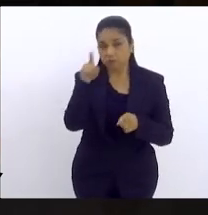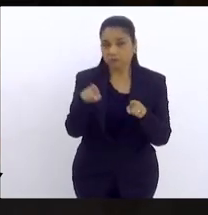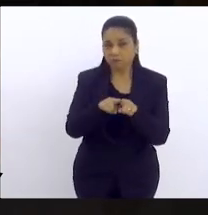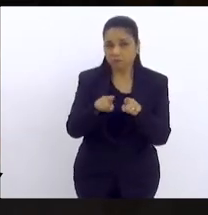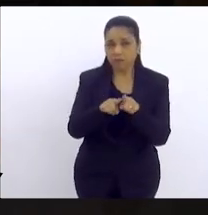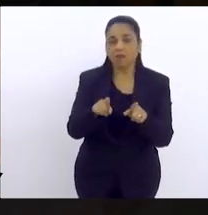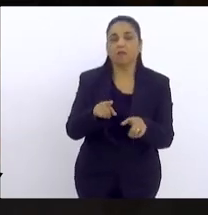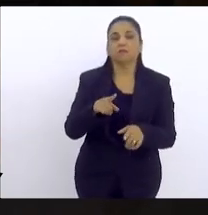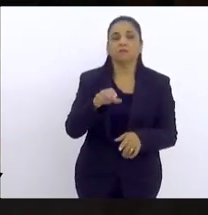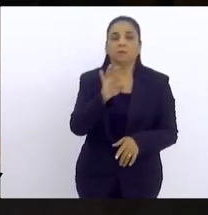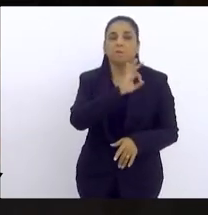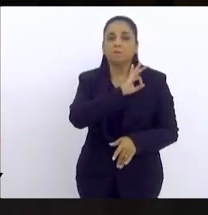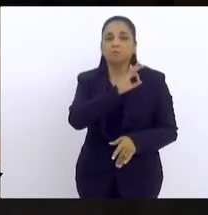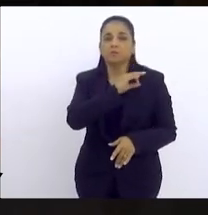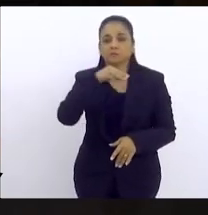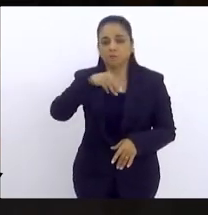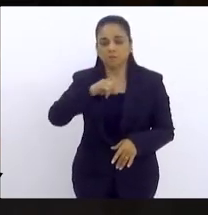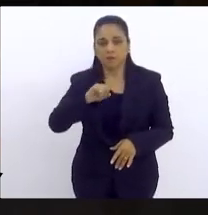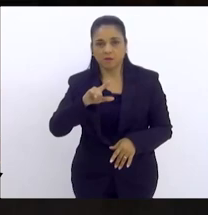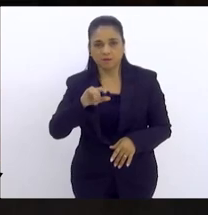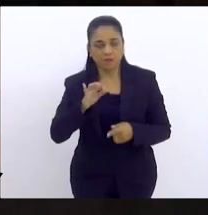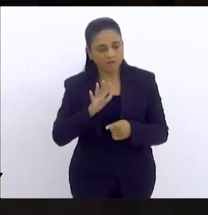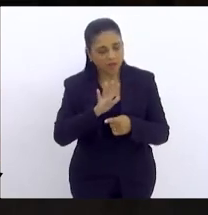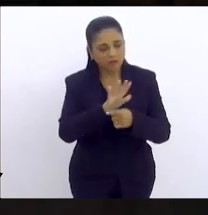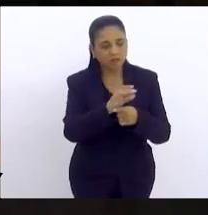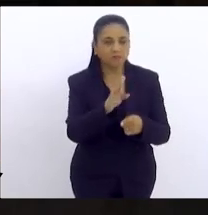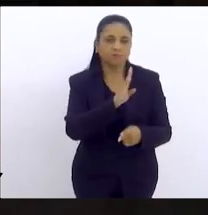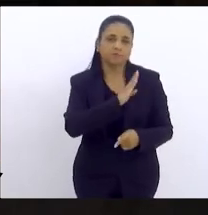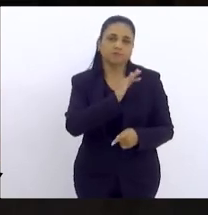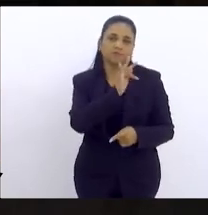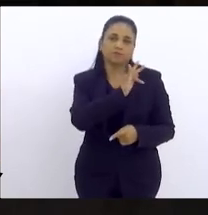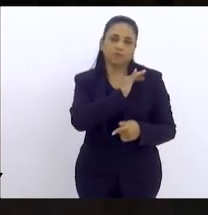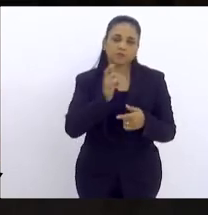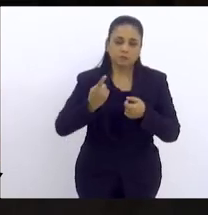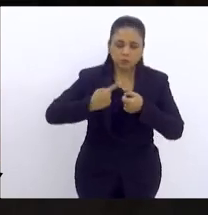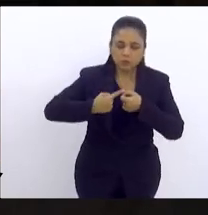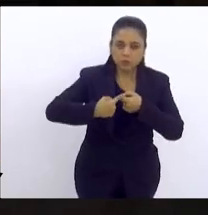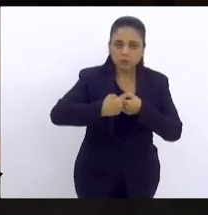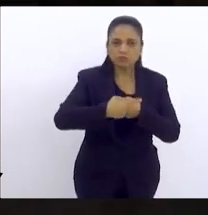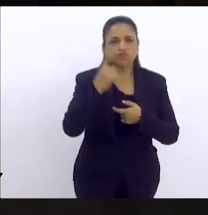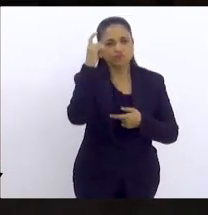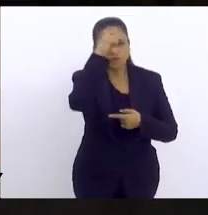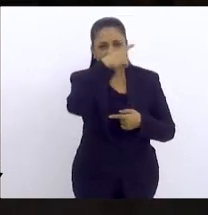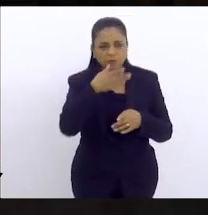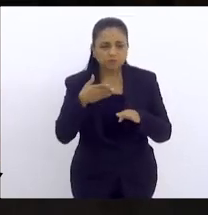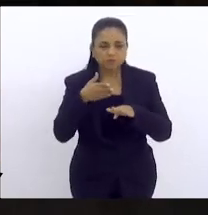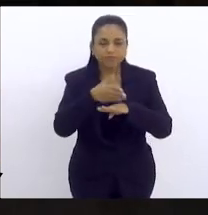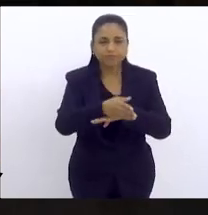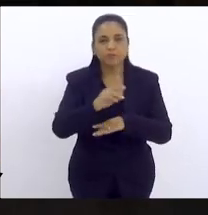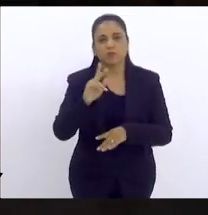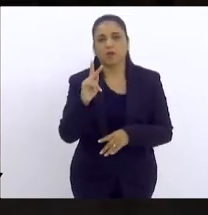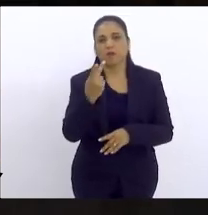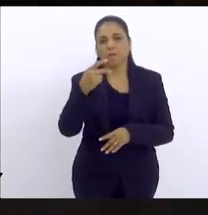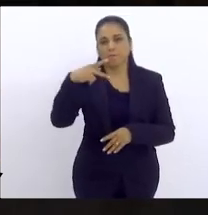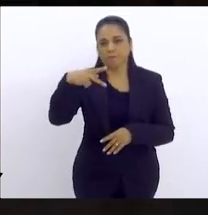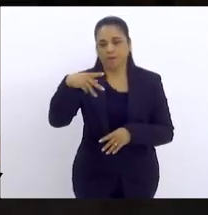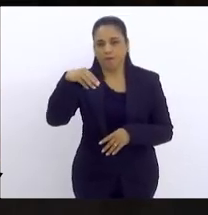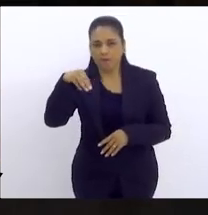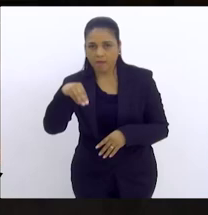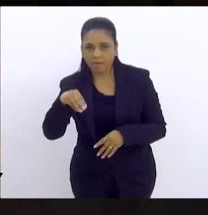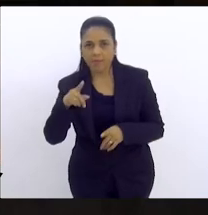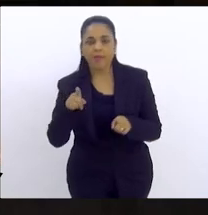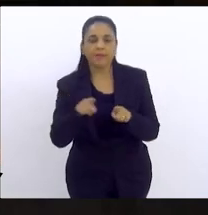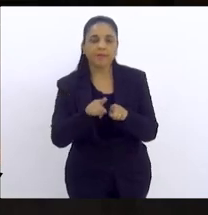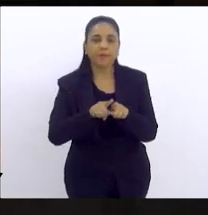que vai ajudar muito os policiais da Baixada Fluminense na parte do interior que tem difícil acesso ao HPM tanto o